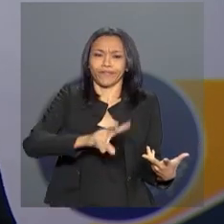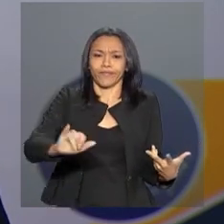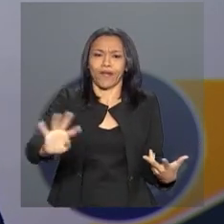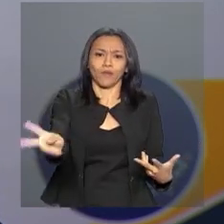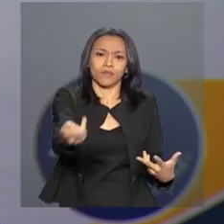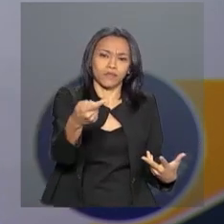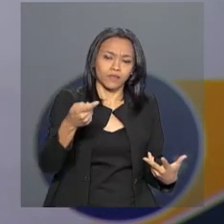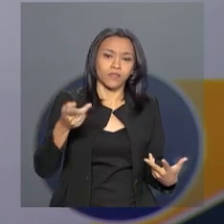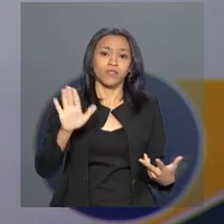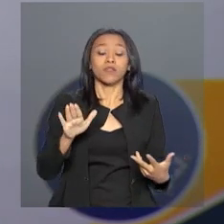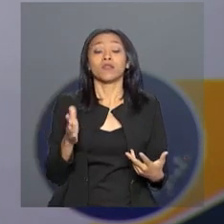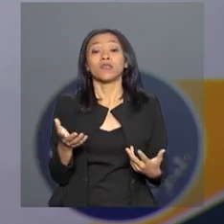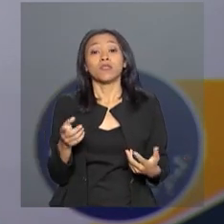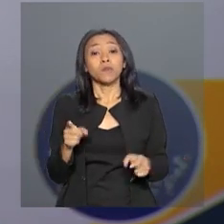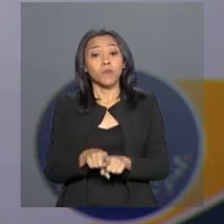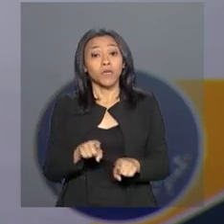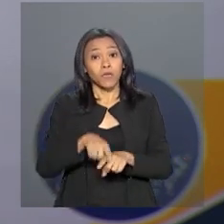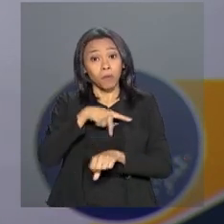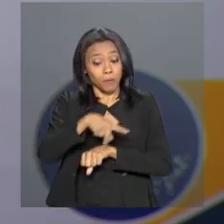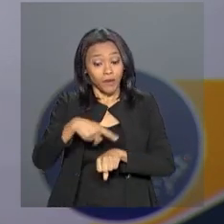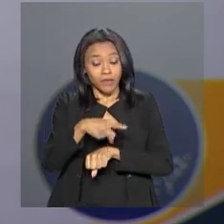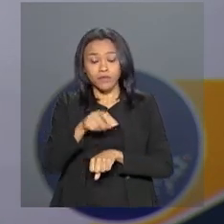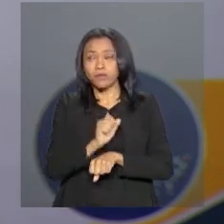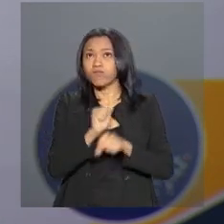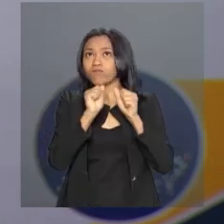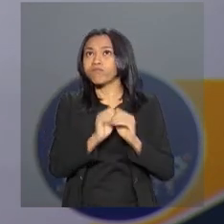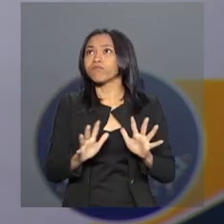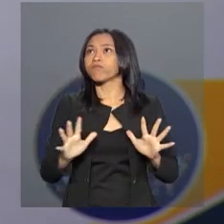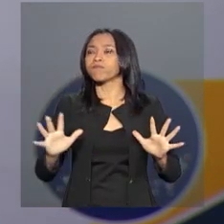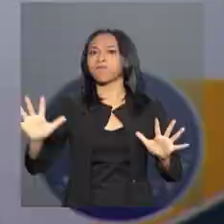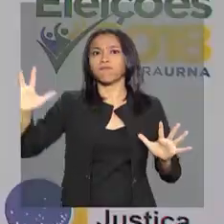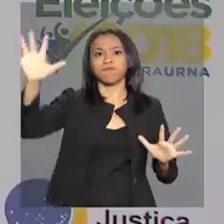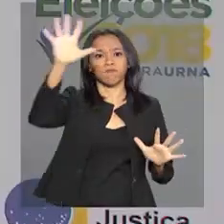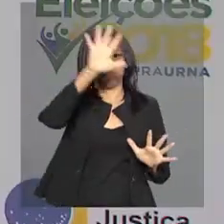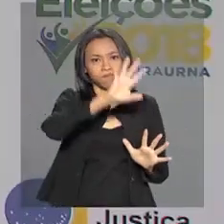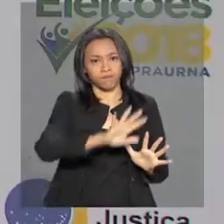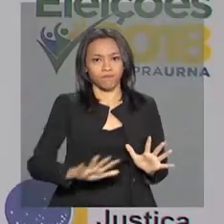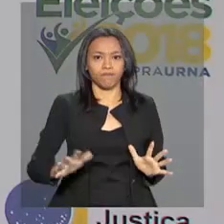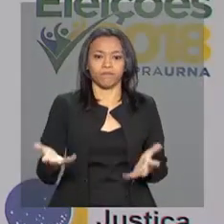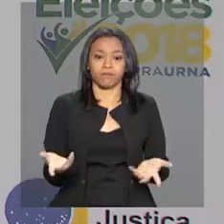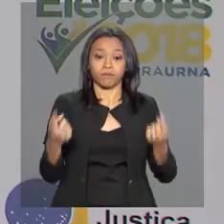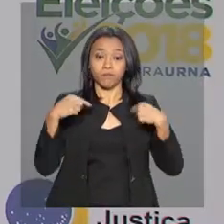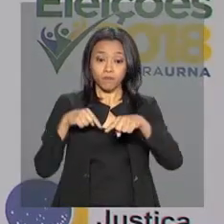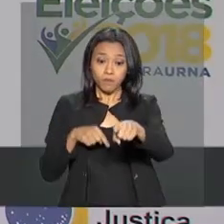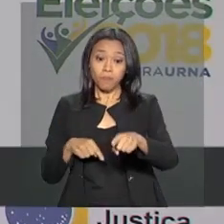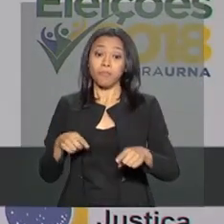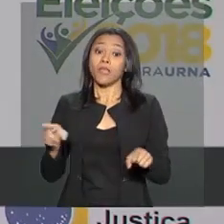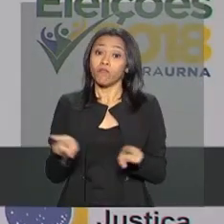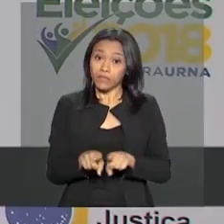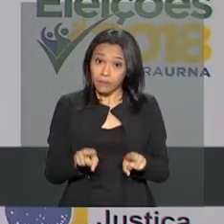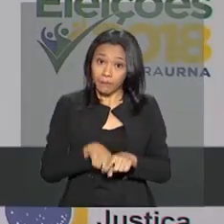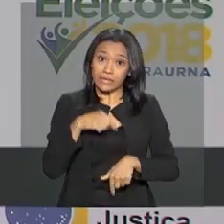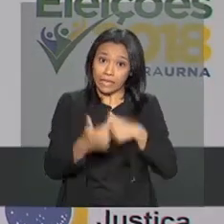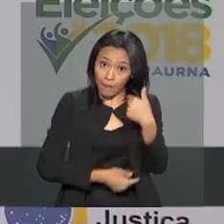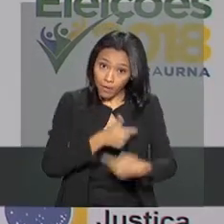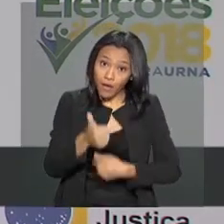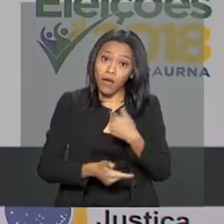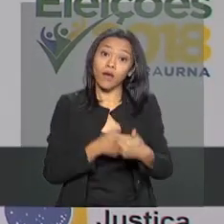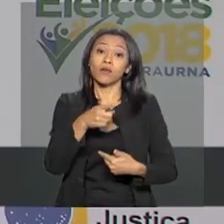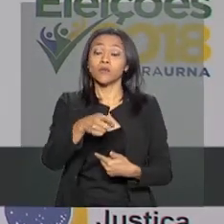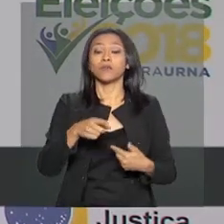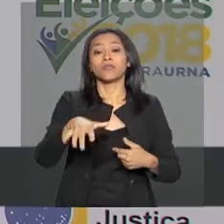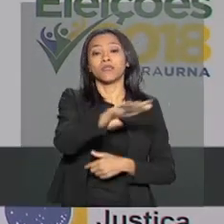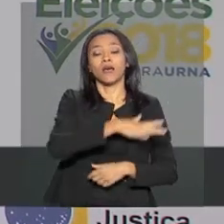eleitoral em país de dimensões continentais como o nosso. O dia também foi de muito trabalho para os agentes da